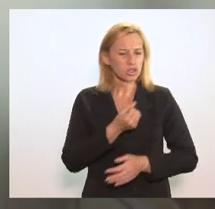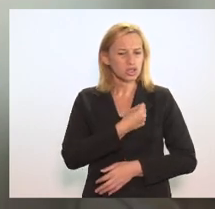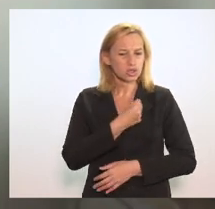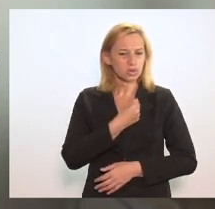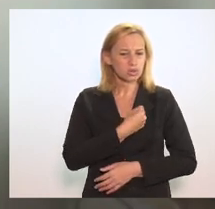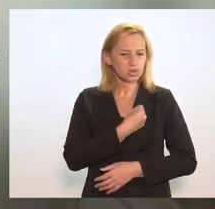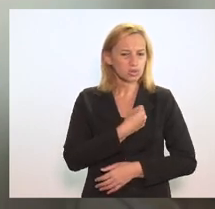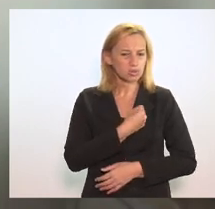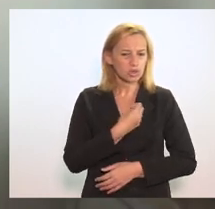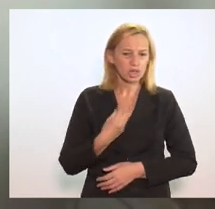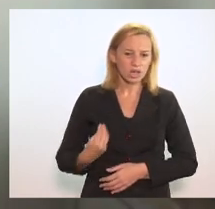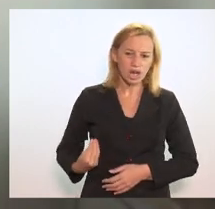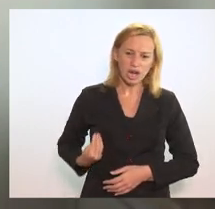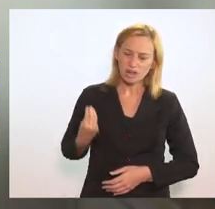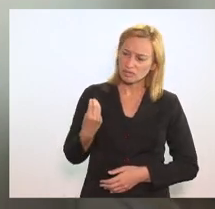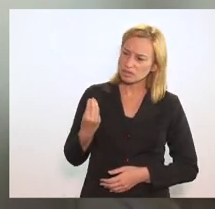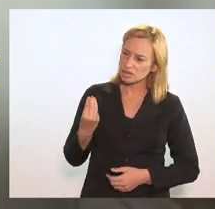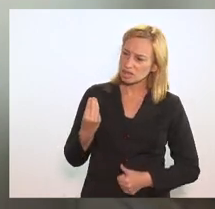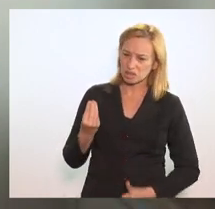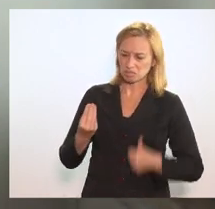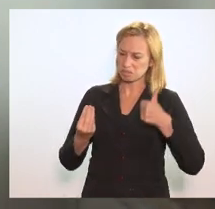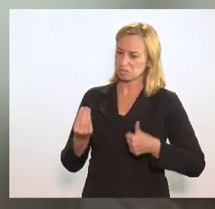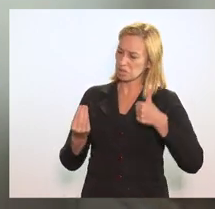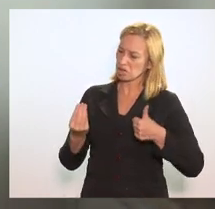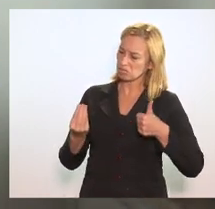a vida está em primeiro lugar?